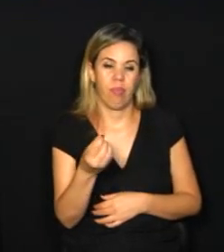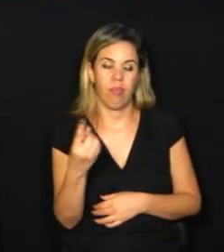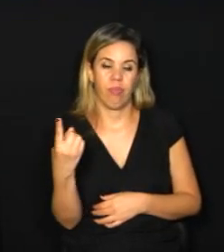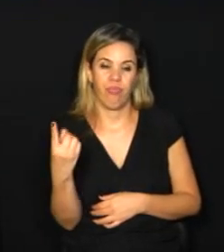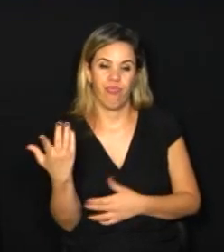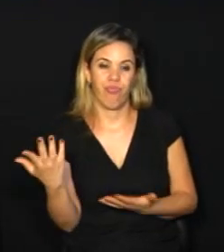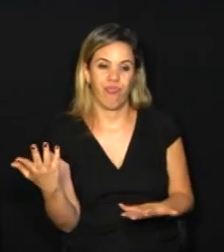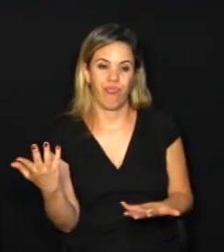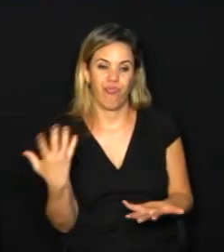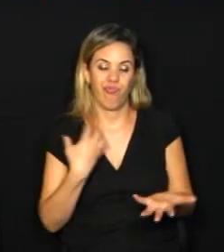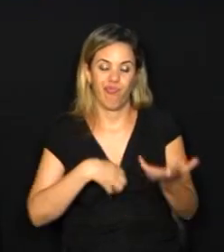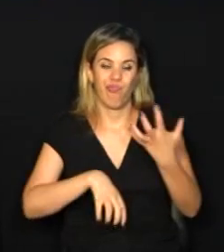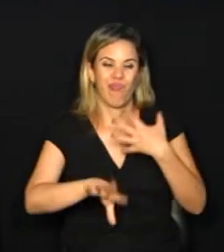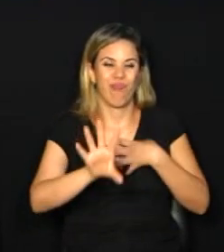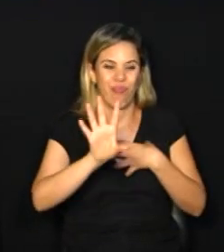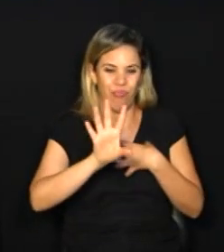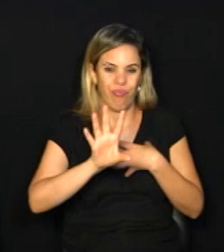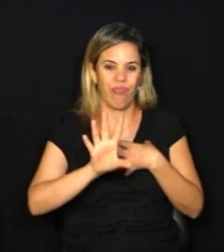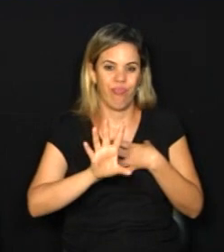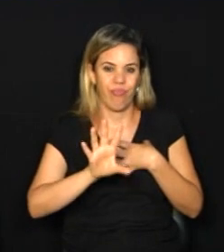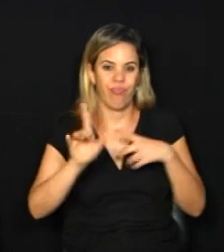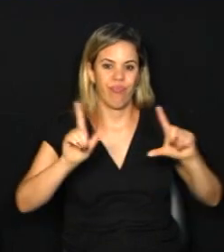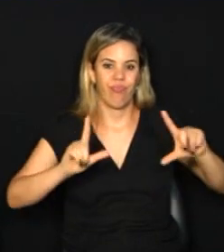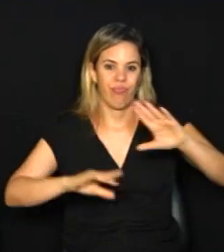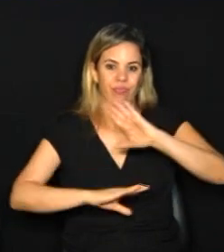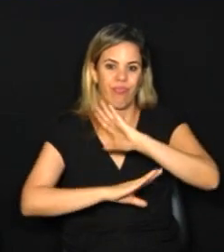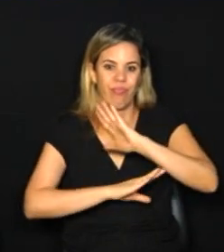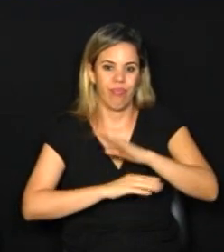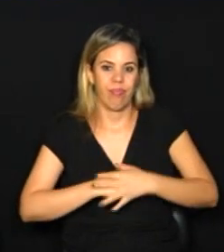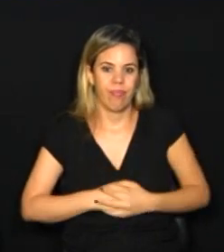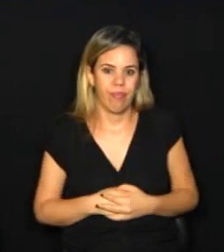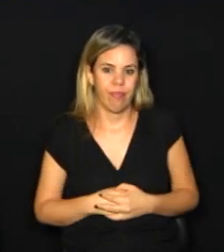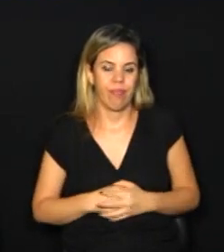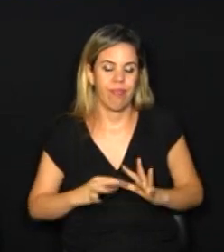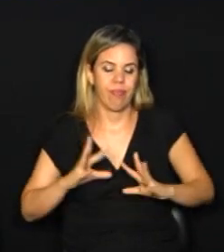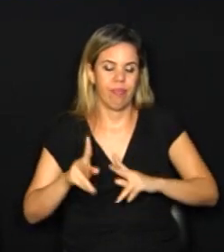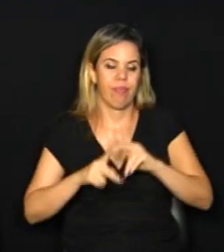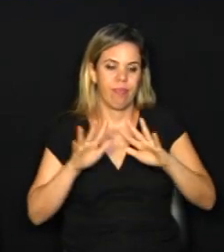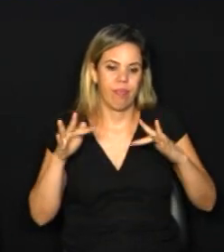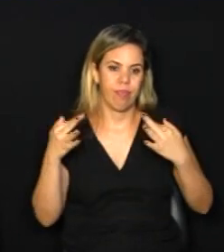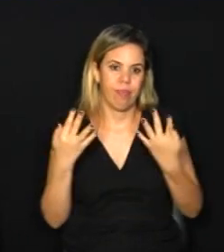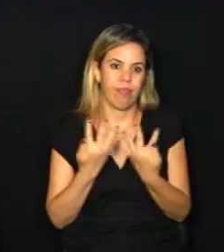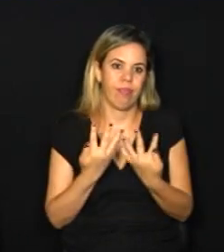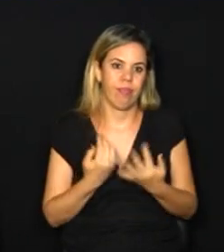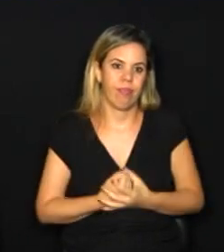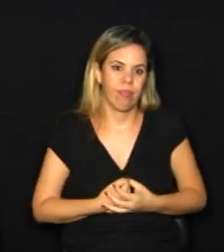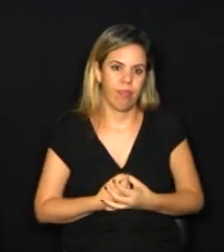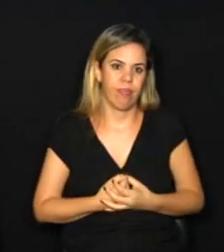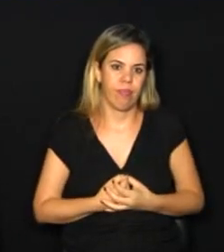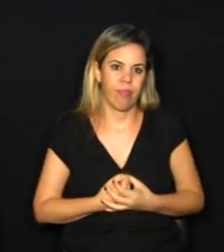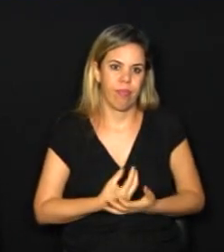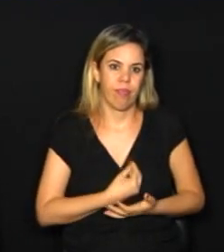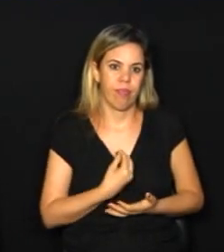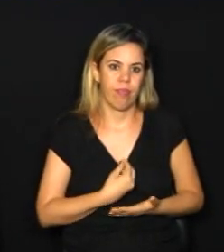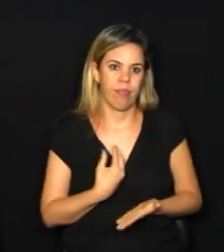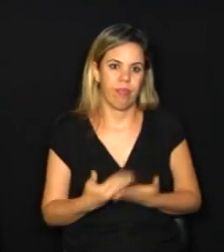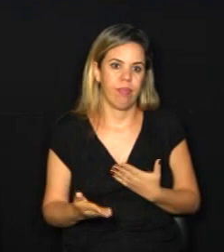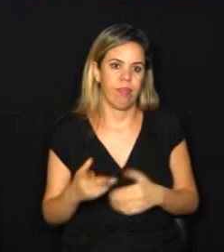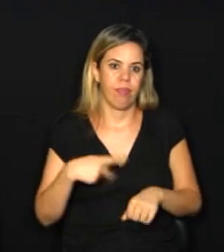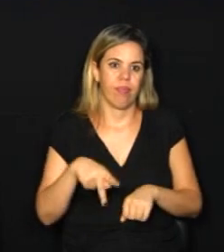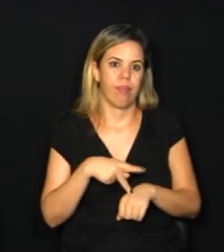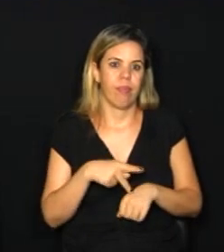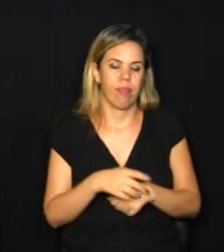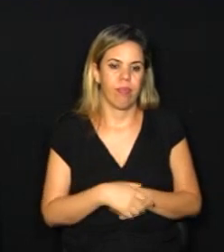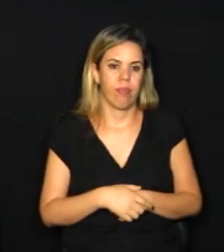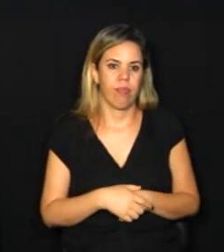43.661. Ficam aqui as condolências da TV Câmara Campinas a todos os familiares dessas vidas perdidas no nosso